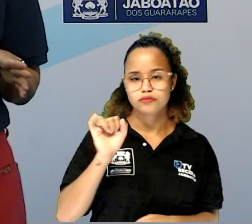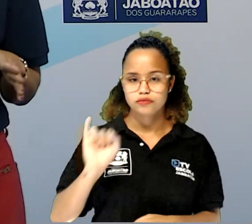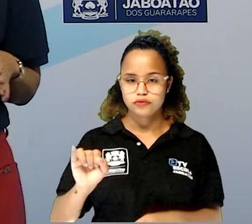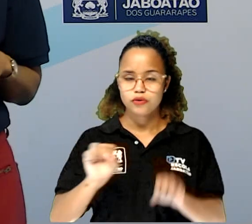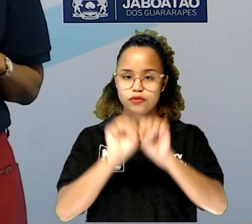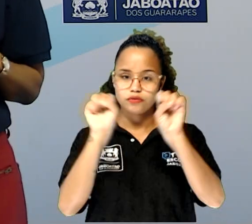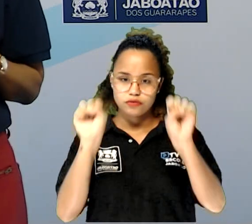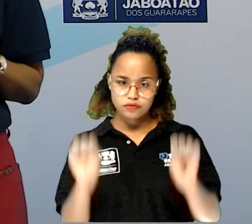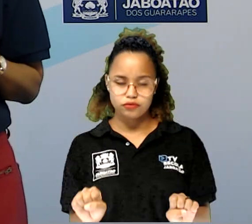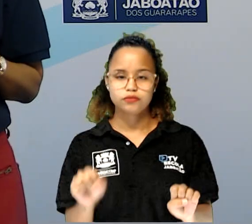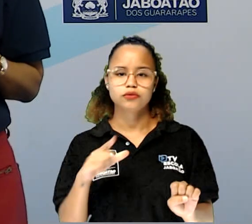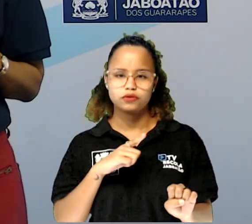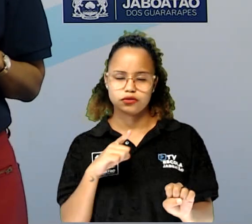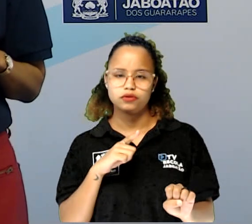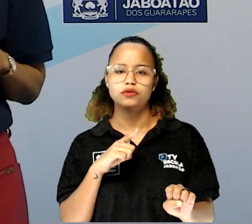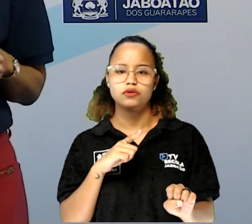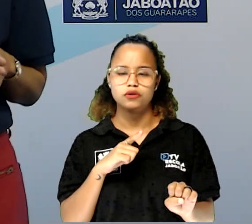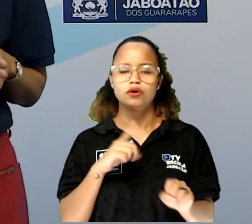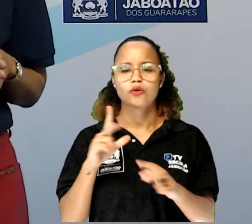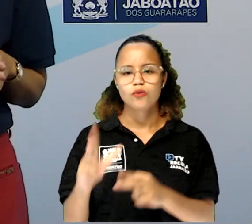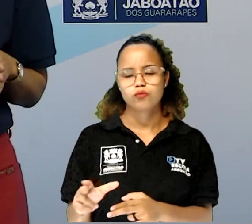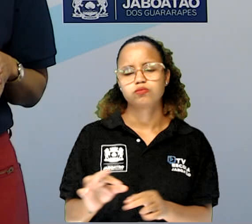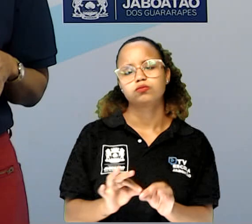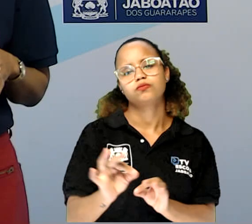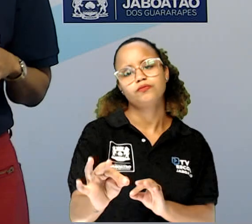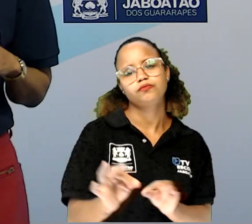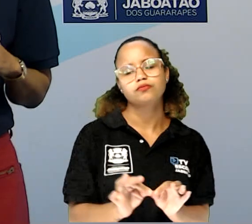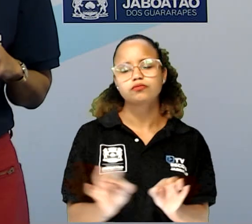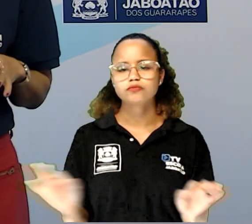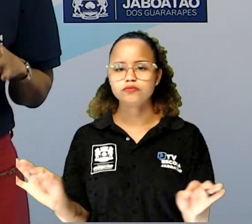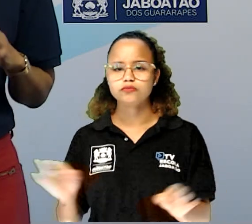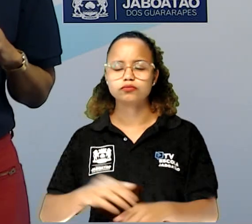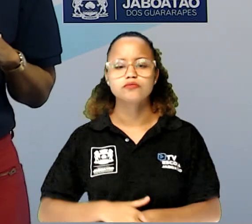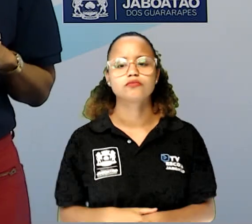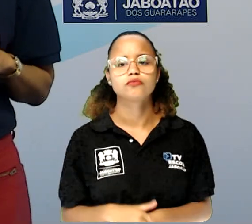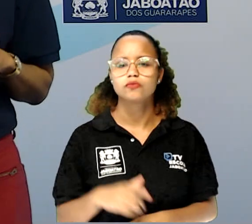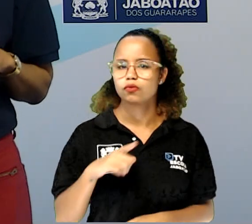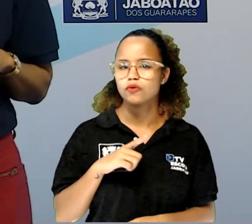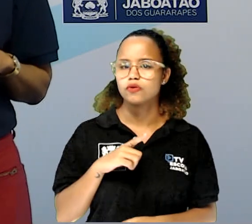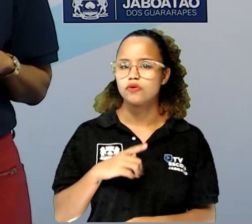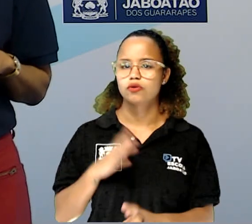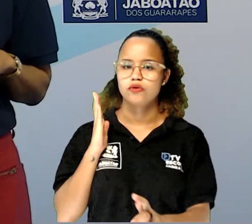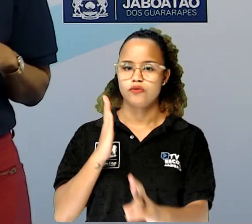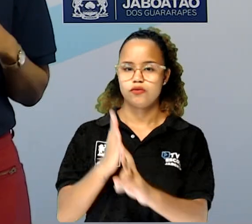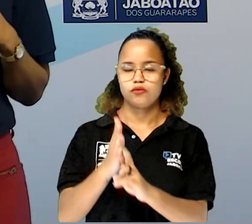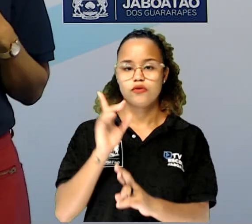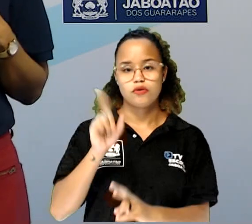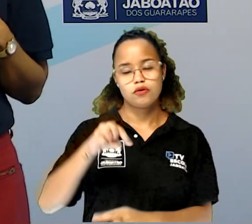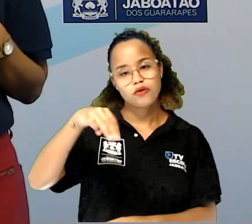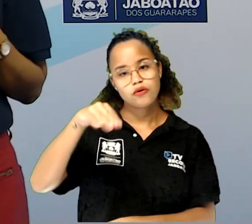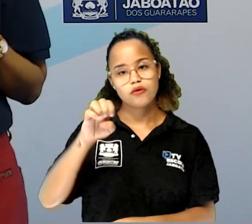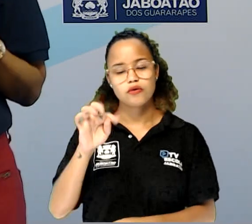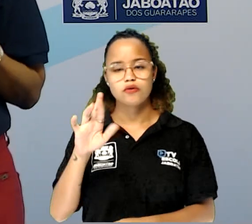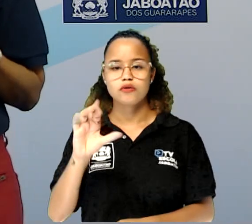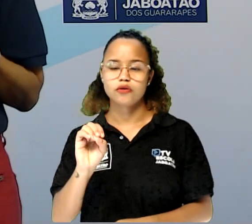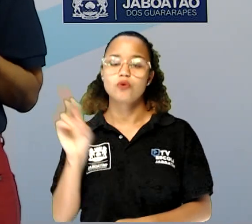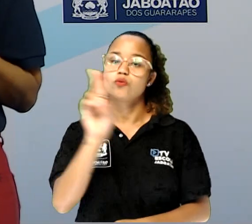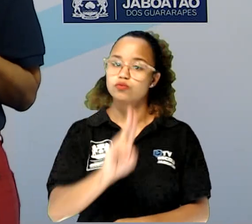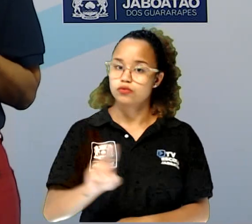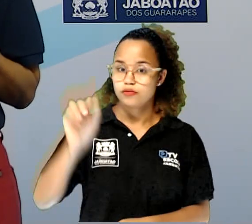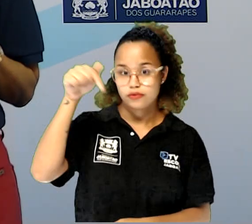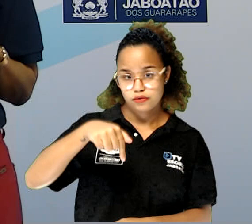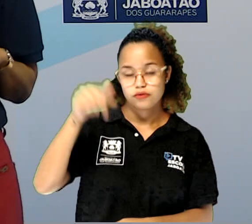que padronizou o comprimento, tendo como referencial o metro, e é o que nós utilizamos aqui no